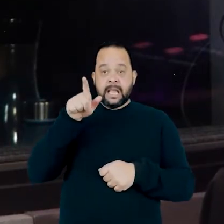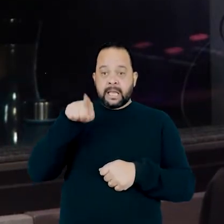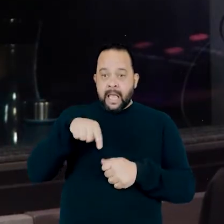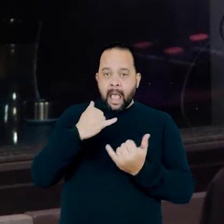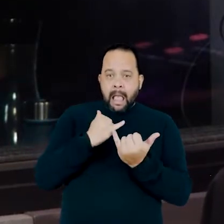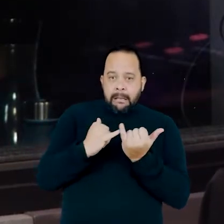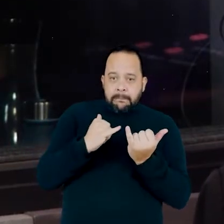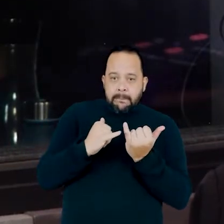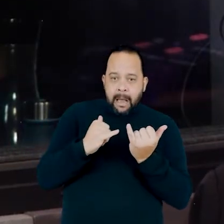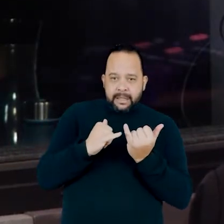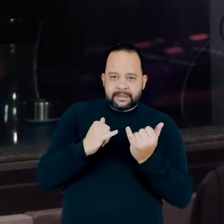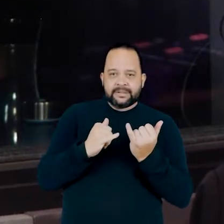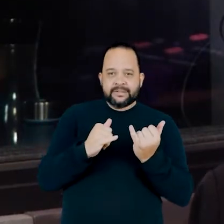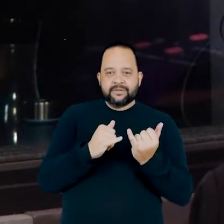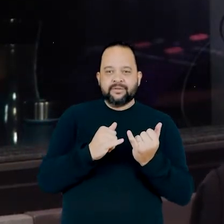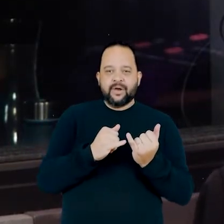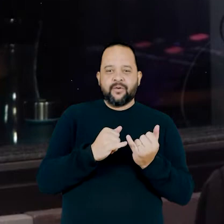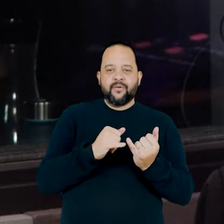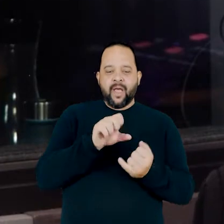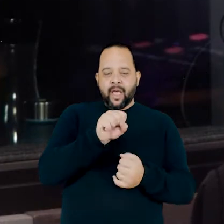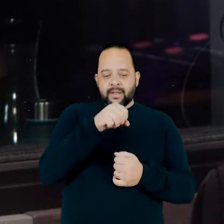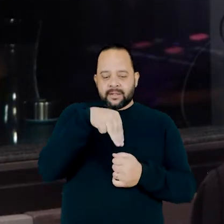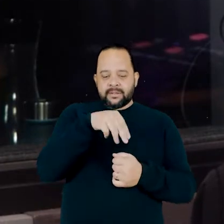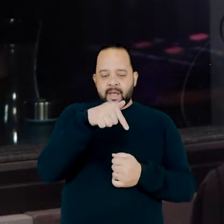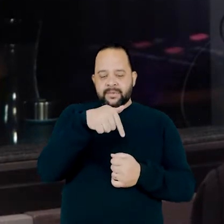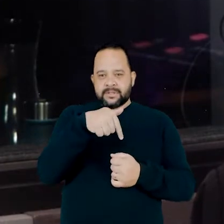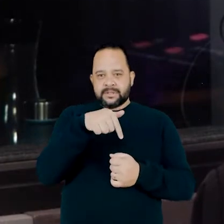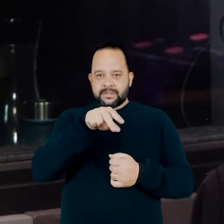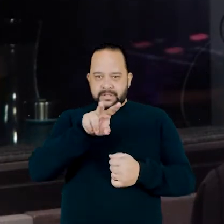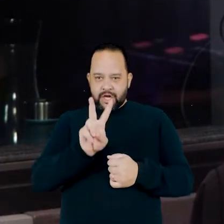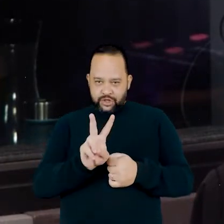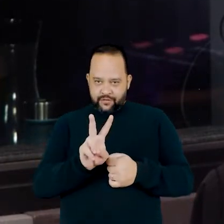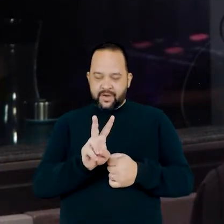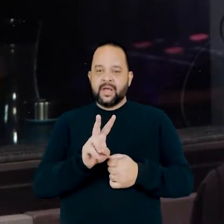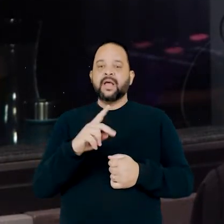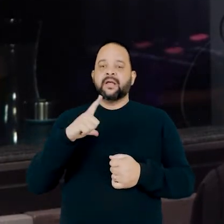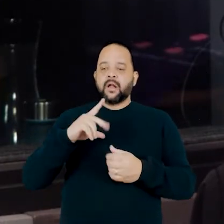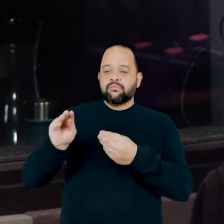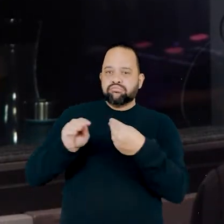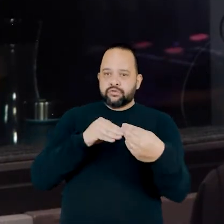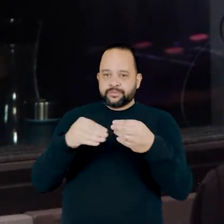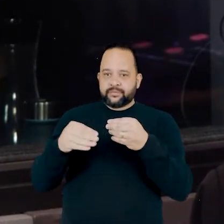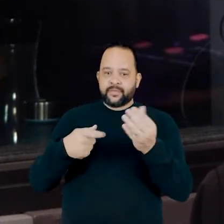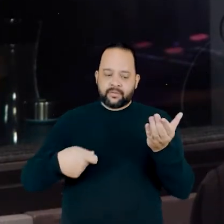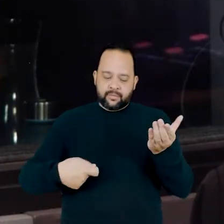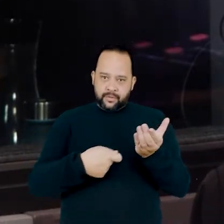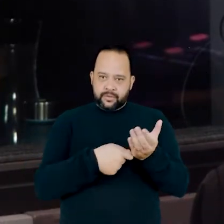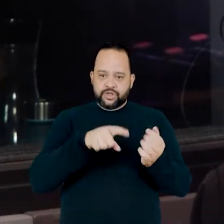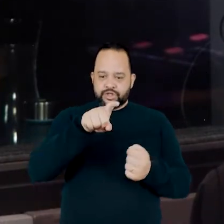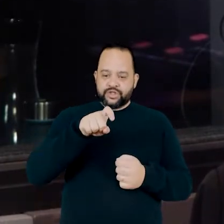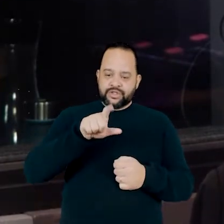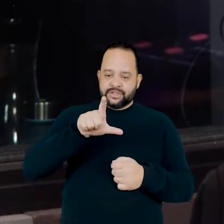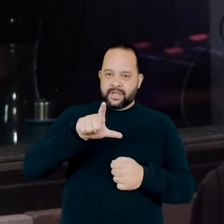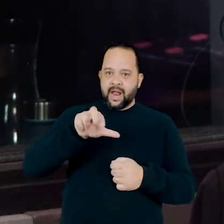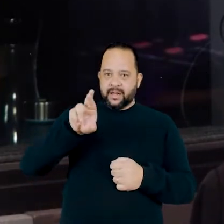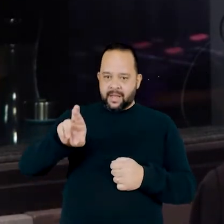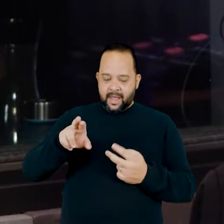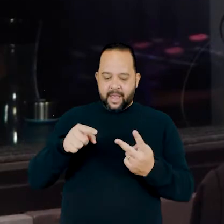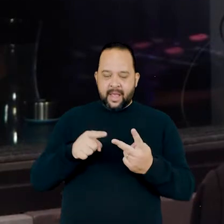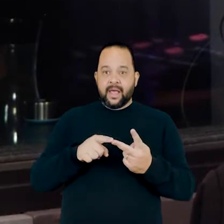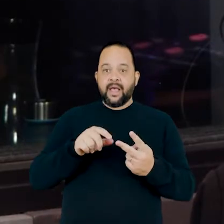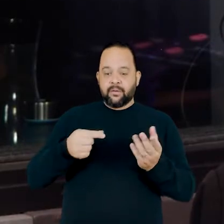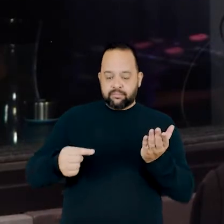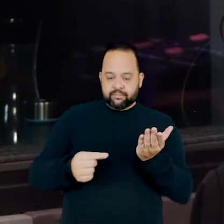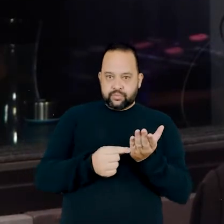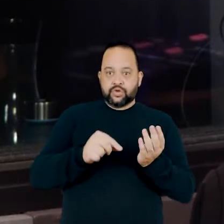com o design do SM7B. Sim. E ele é uma instalação híbrida. Ele já tem a saída XLR, saída USB.